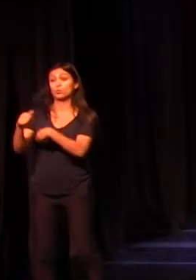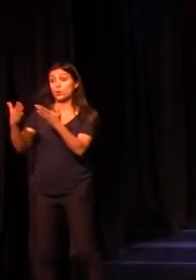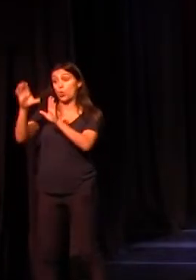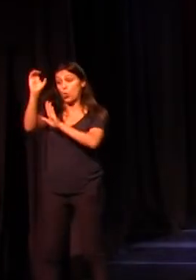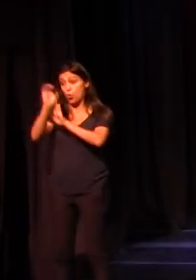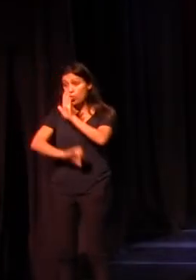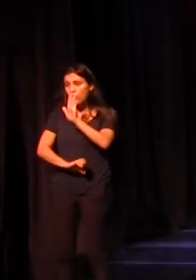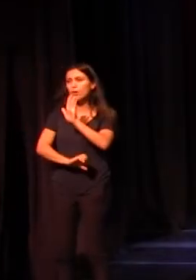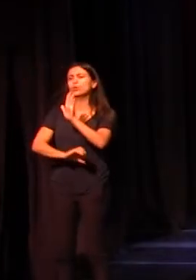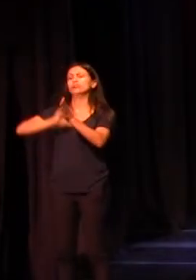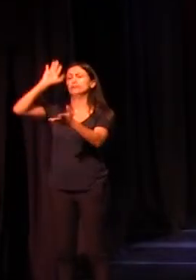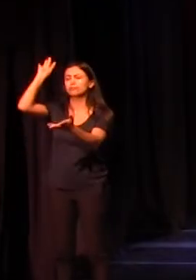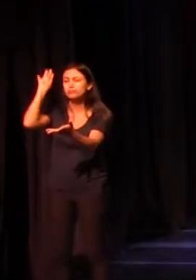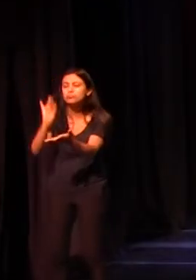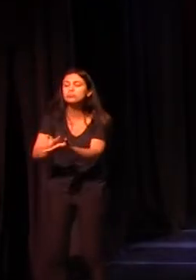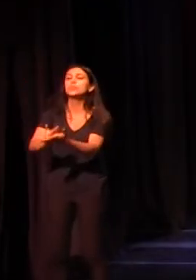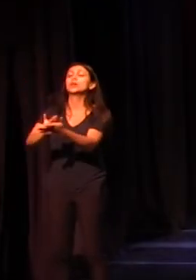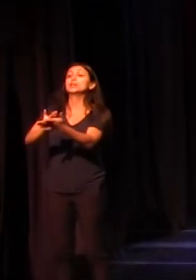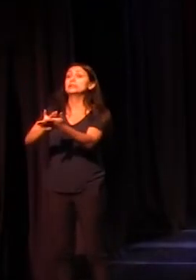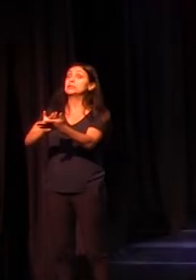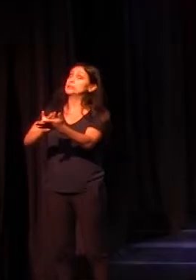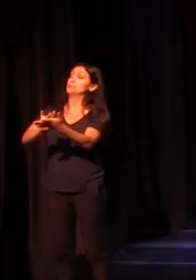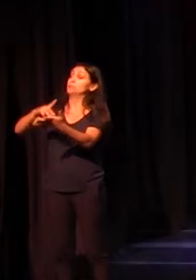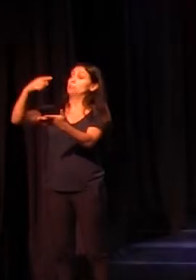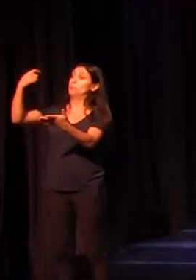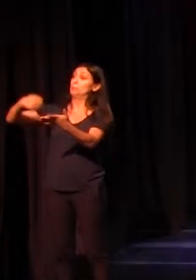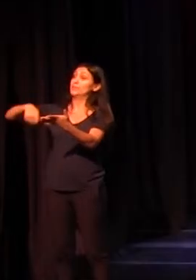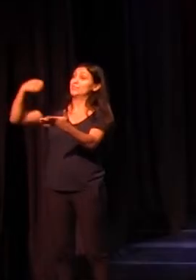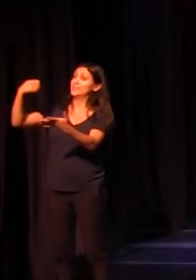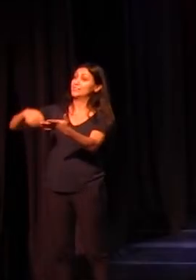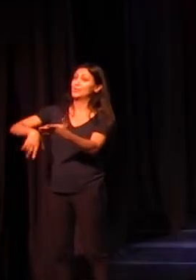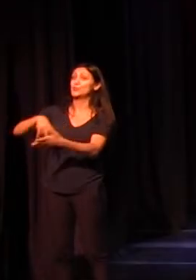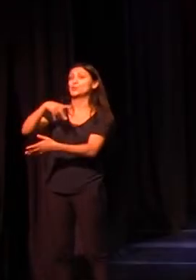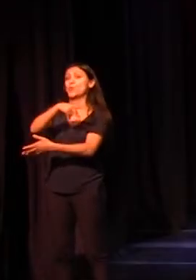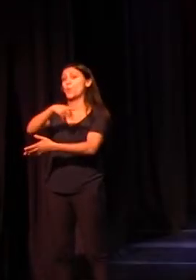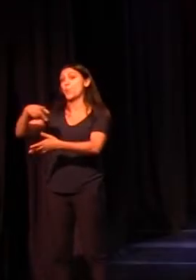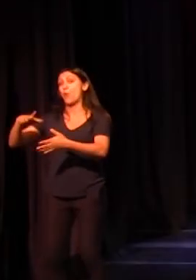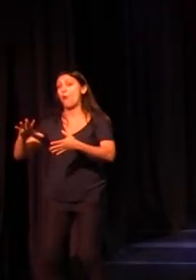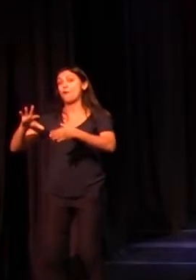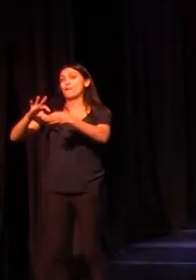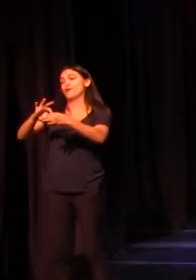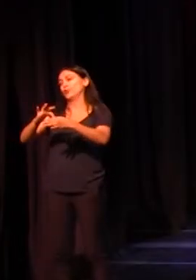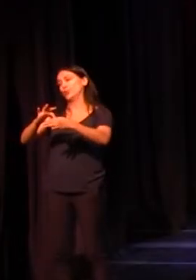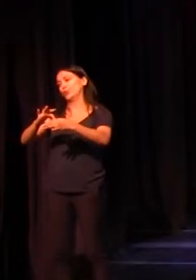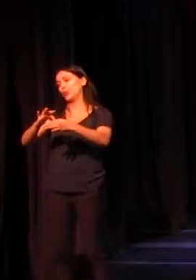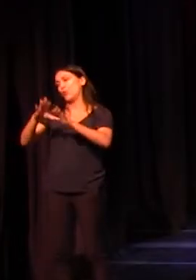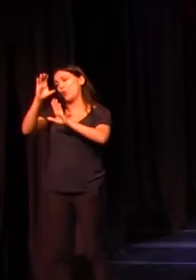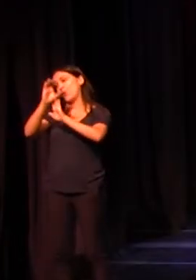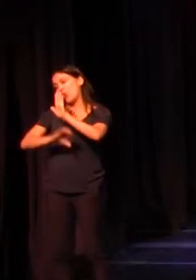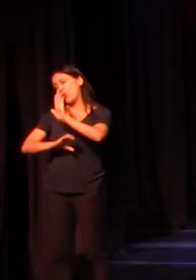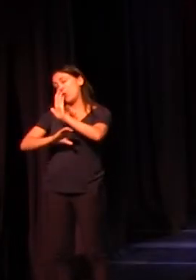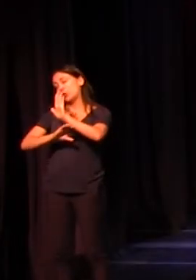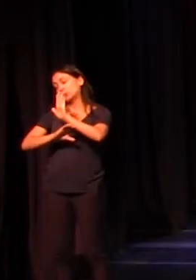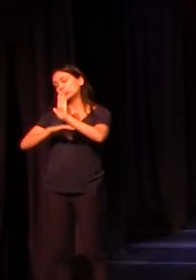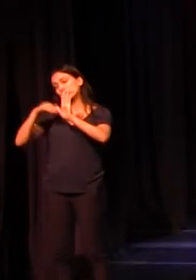região, nós precisamos muito dos professores. São os professores que vão colocar esse currículo em prática.